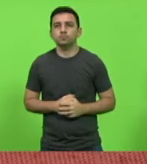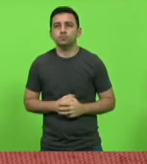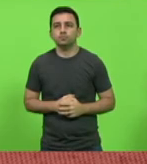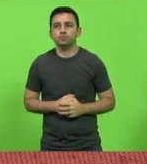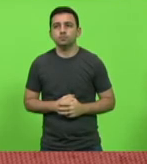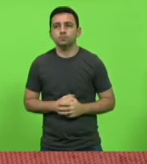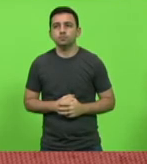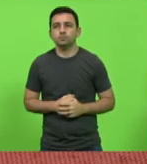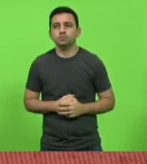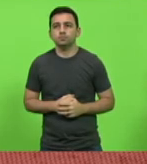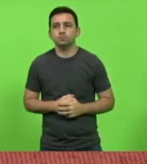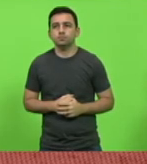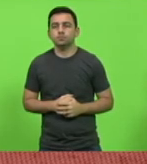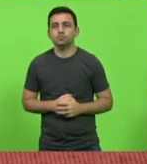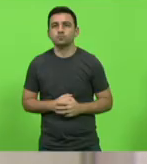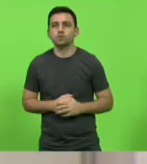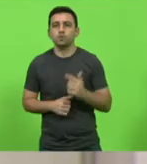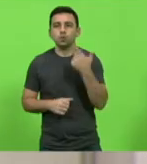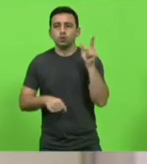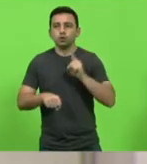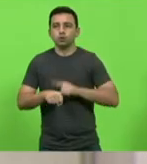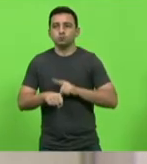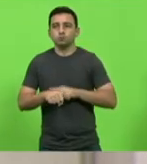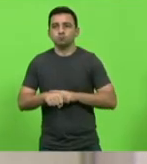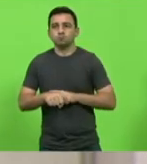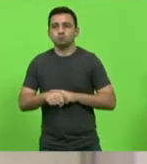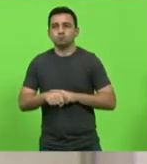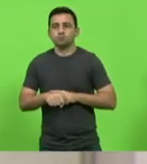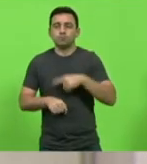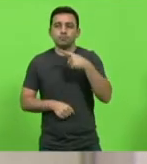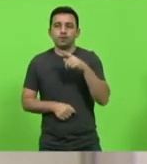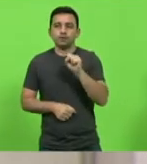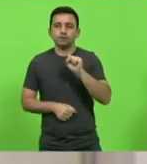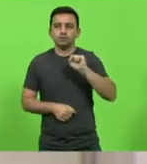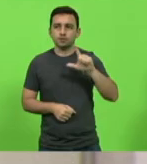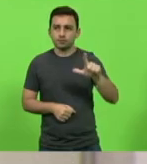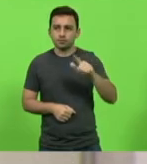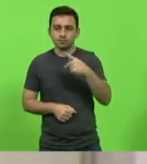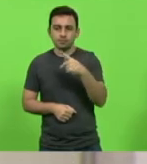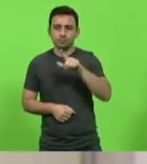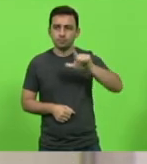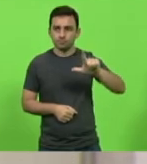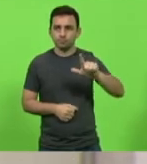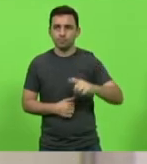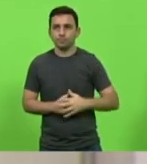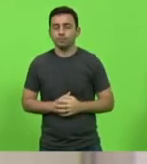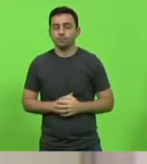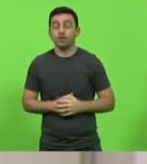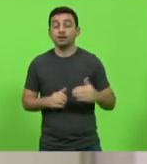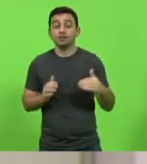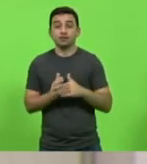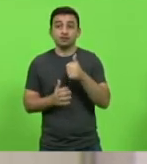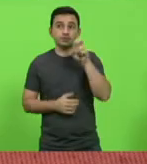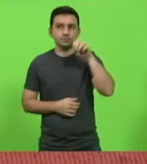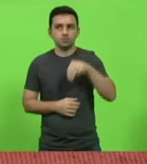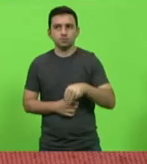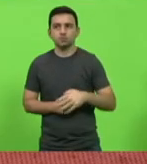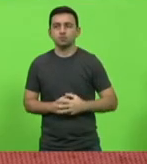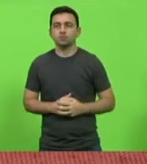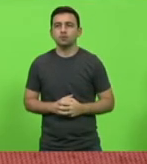o próximo horário do bloco P slpl por até 15